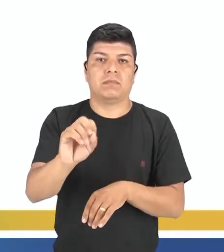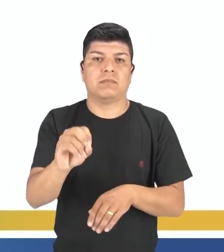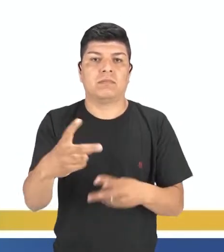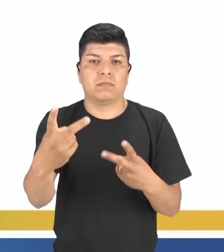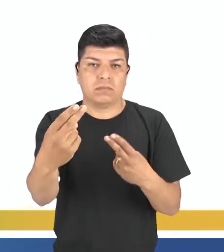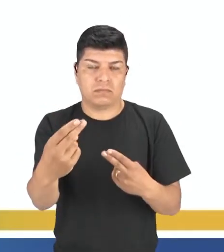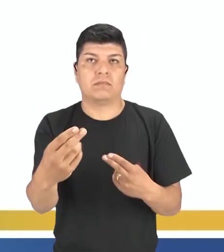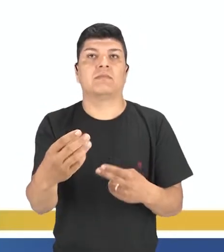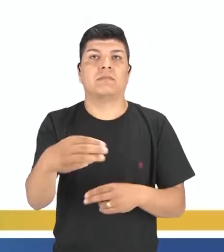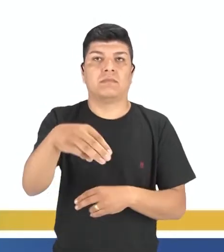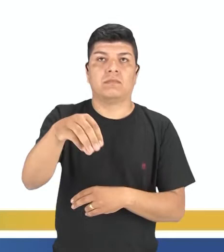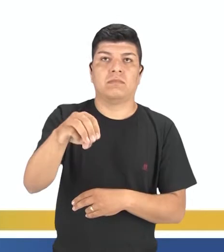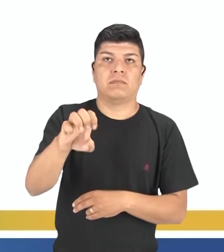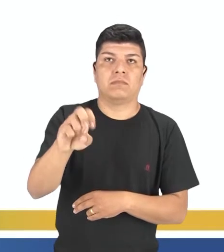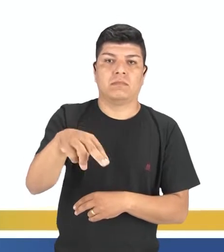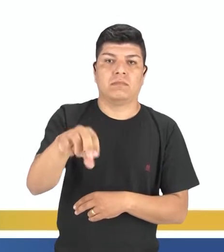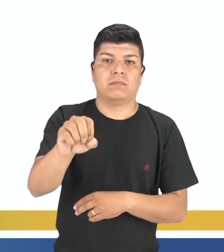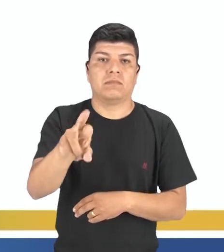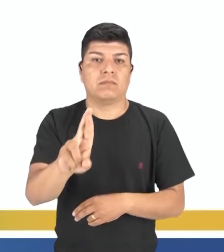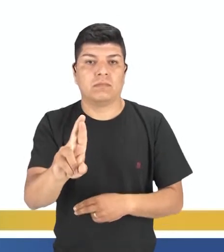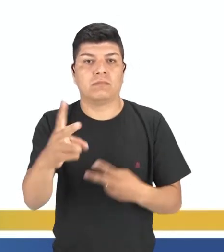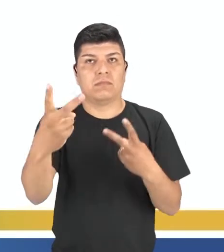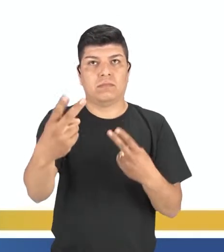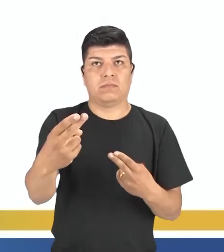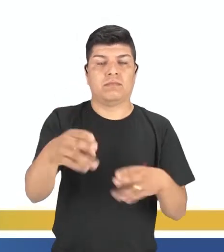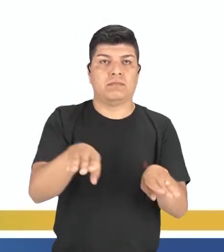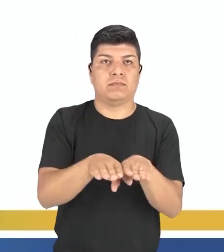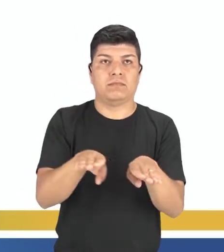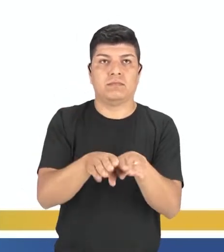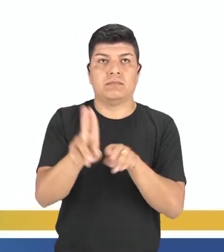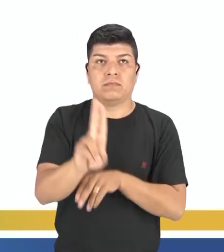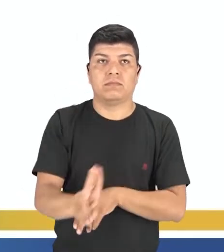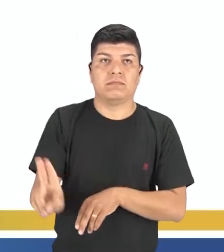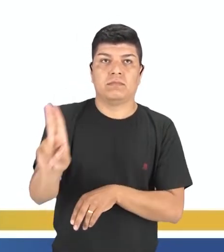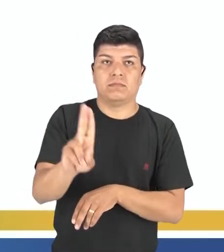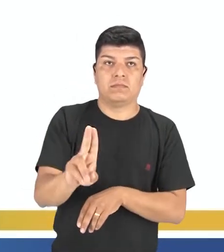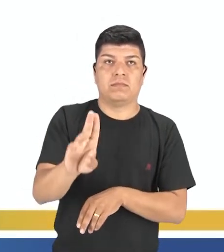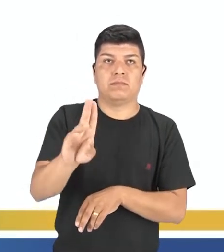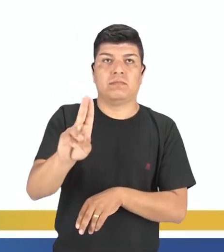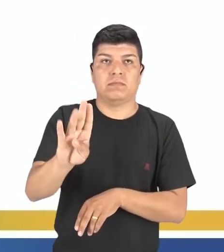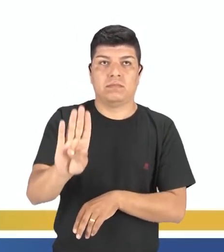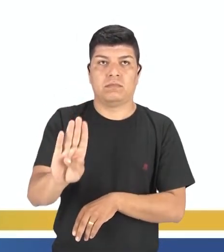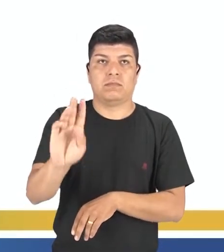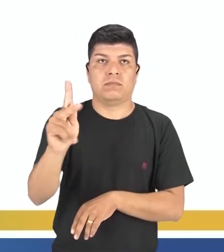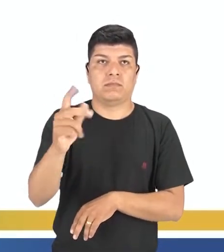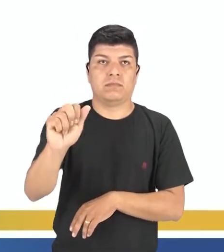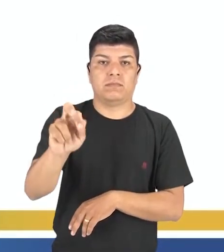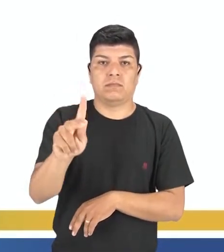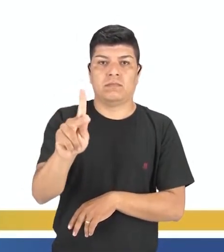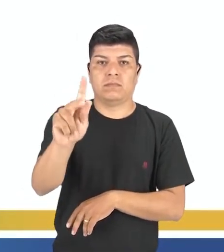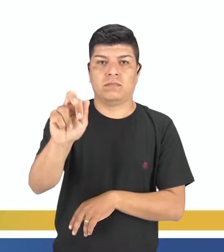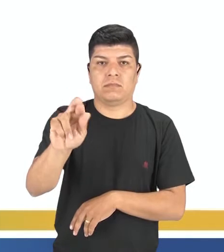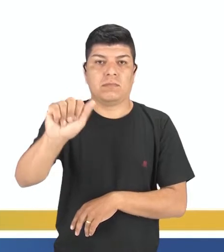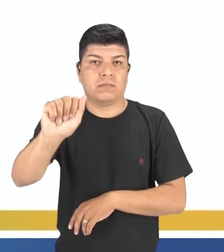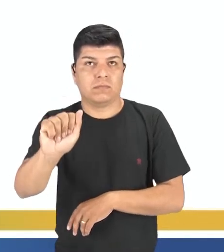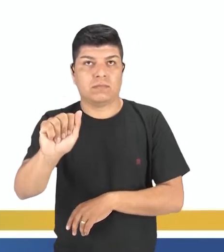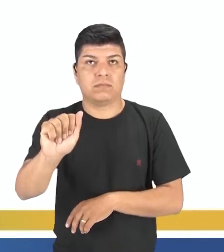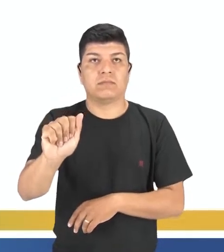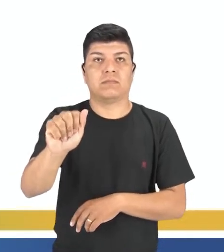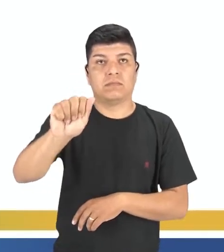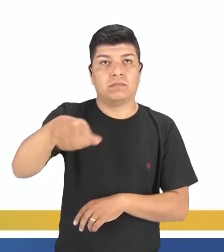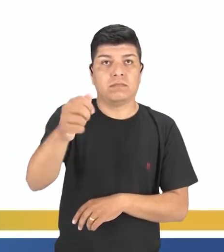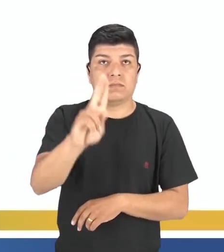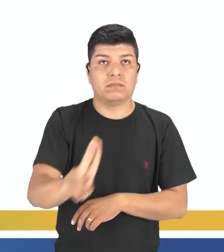segundo grau são resolvidas também utilizando o teorema de Bhaskara. O resultado deve ser comparado ao sinal da inequação, com